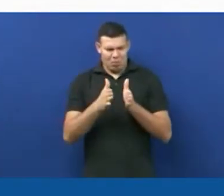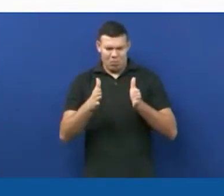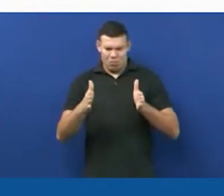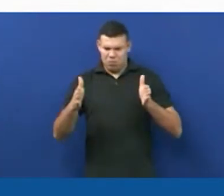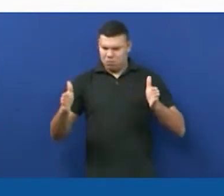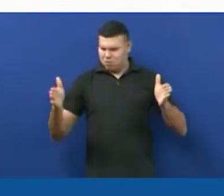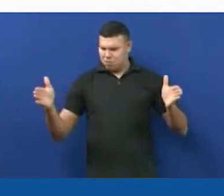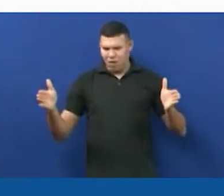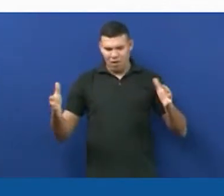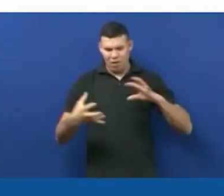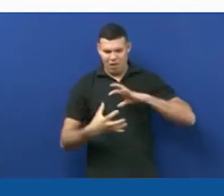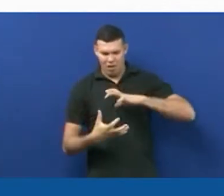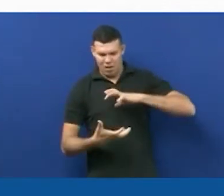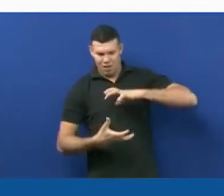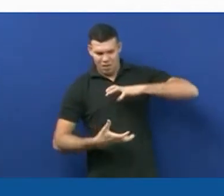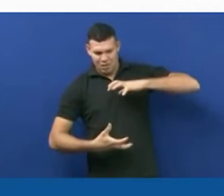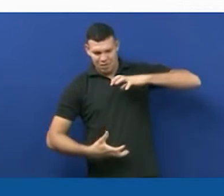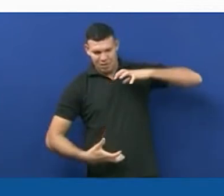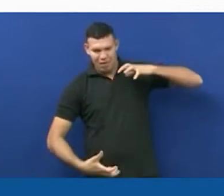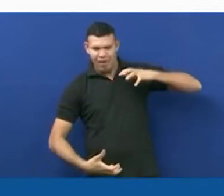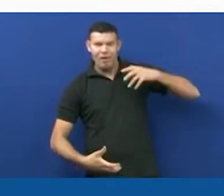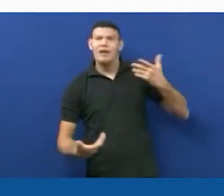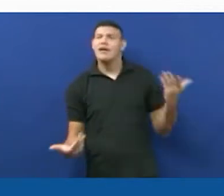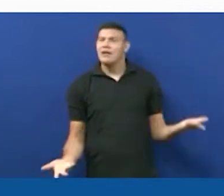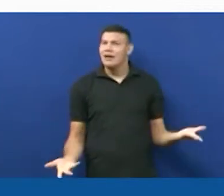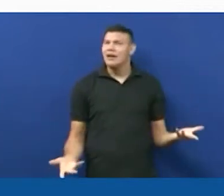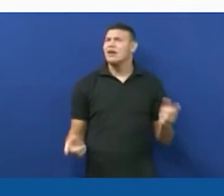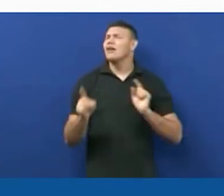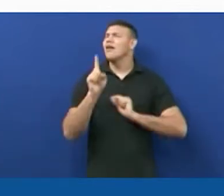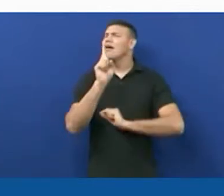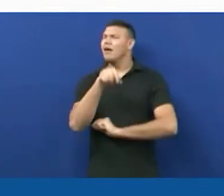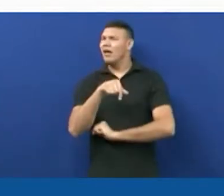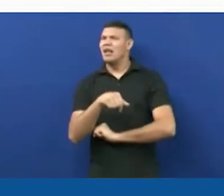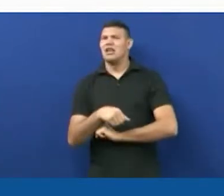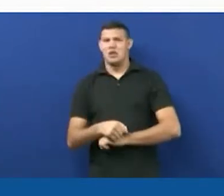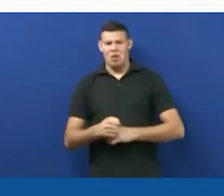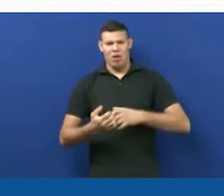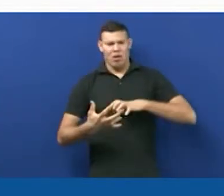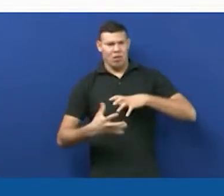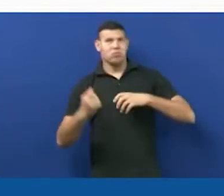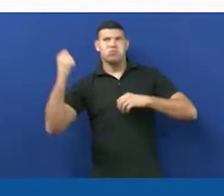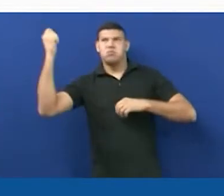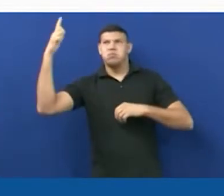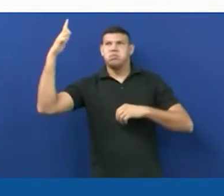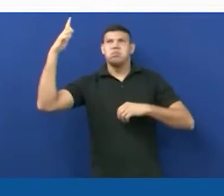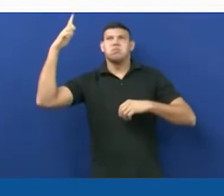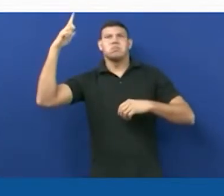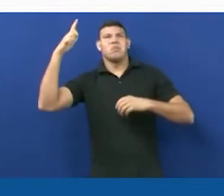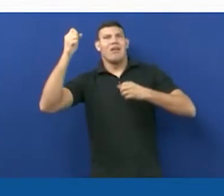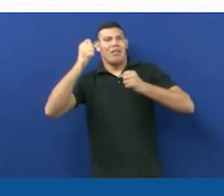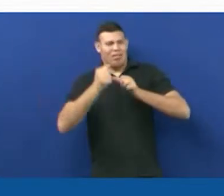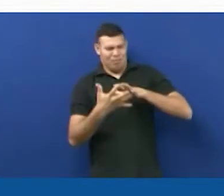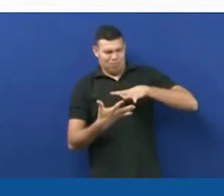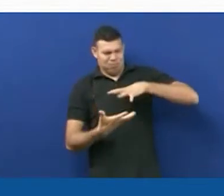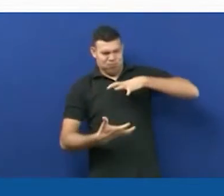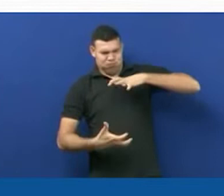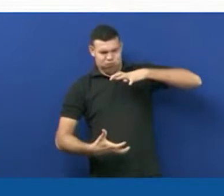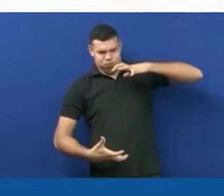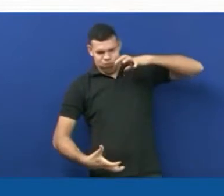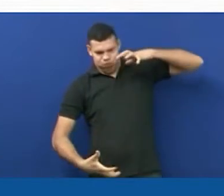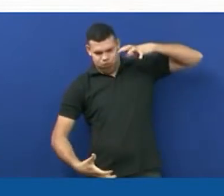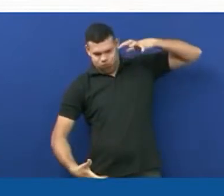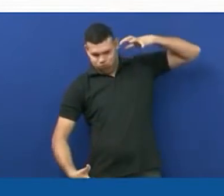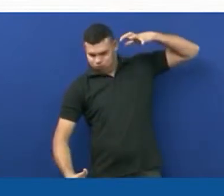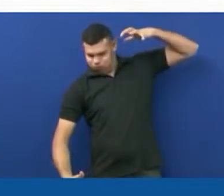Sol também tem essa diferença. E o Sol ele é ainda muito maior em comparação aos planetas. O Sol,